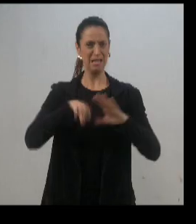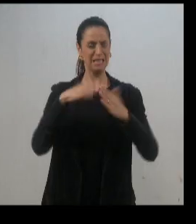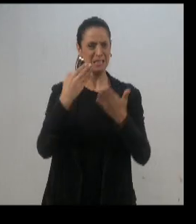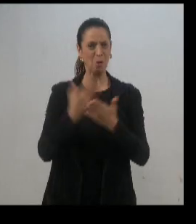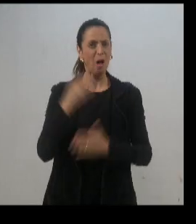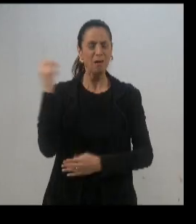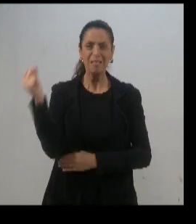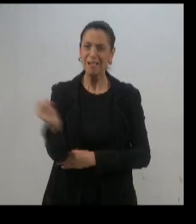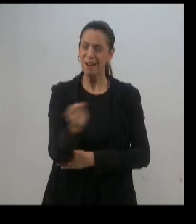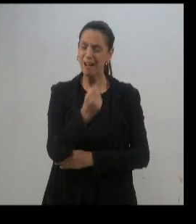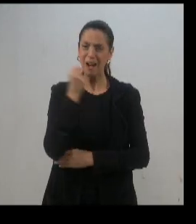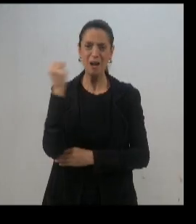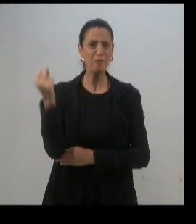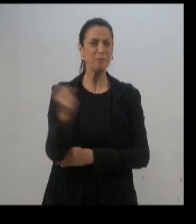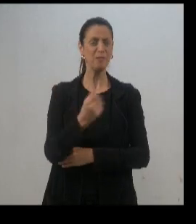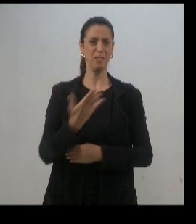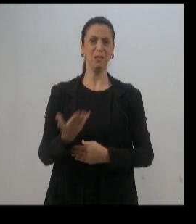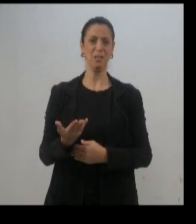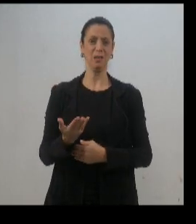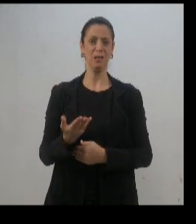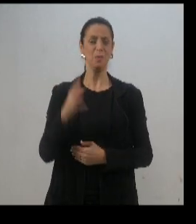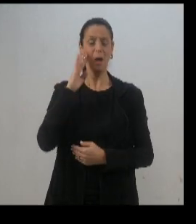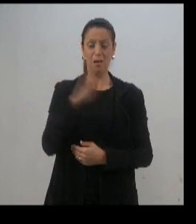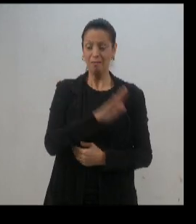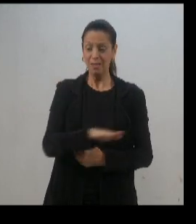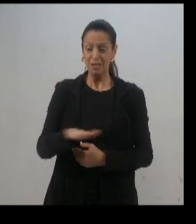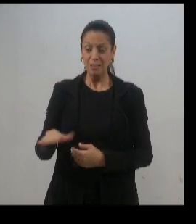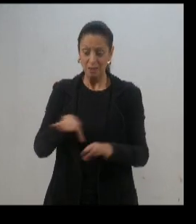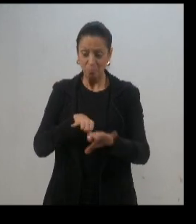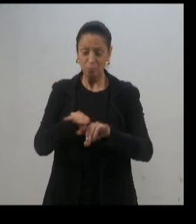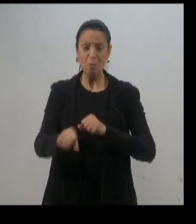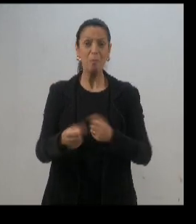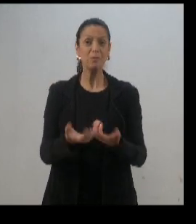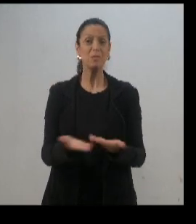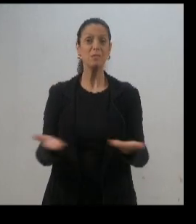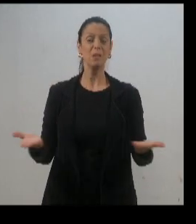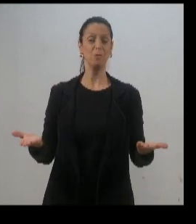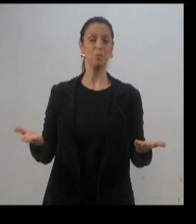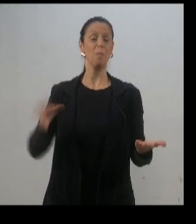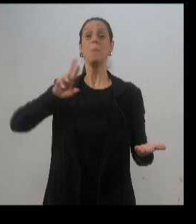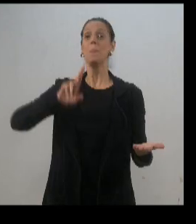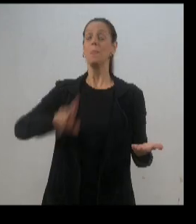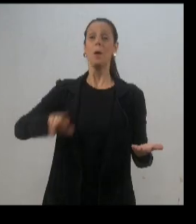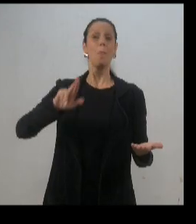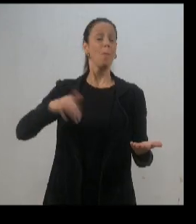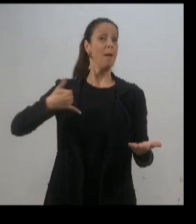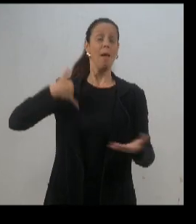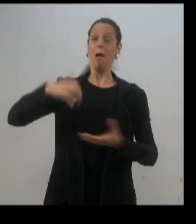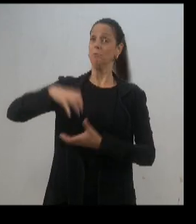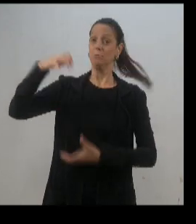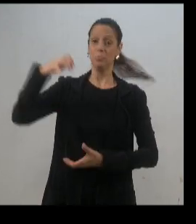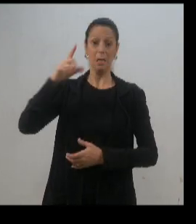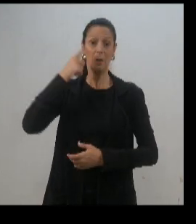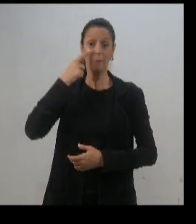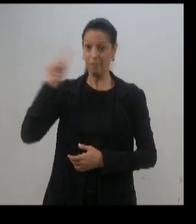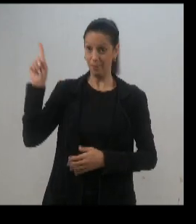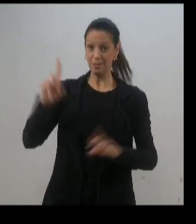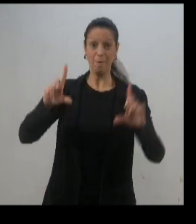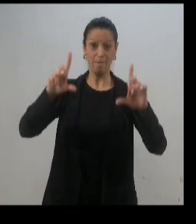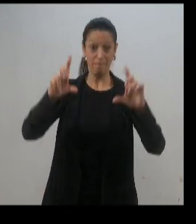gravíssimo, senhores. Estamos falando de crianças em formação e não de adultos. Essa foto aí,